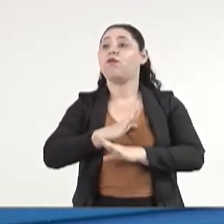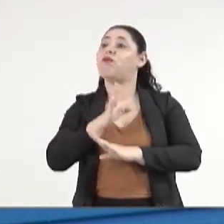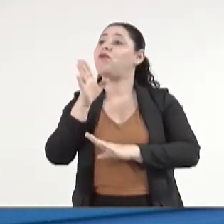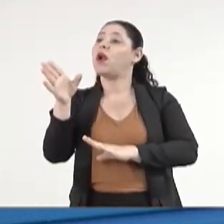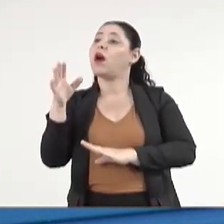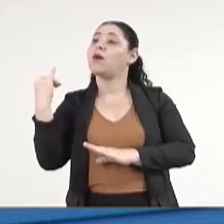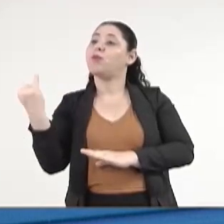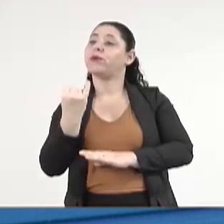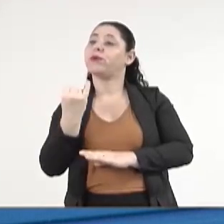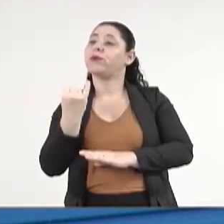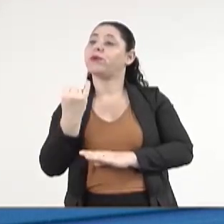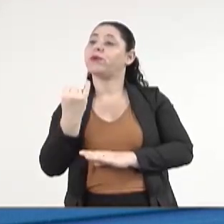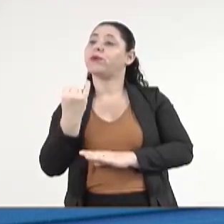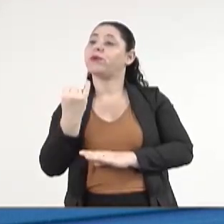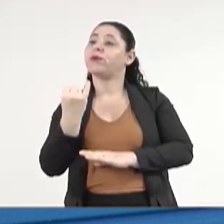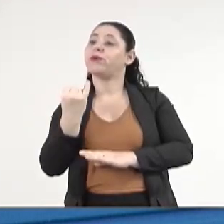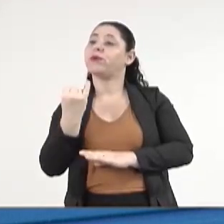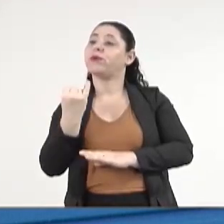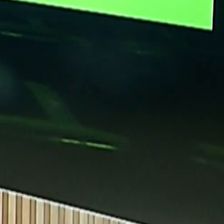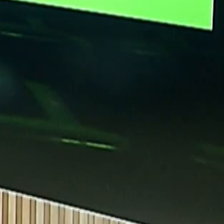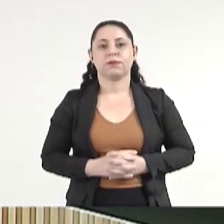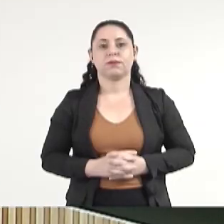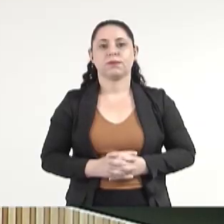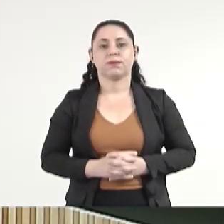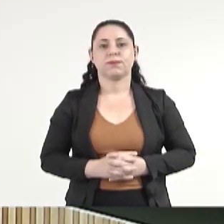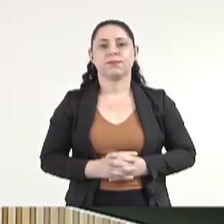desse evento importante em Ponta Porã.